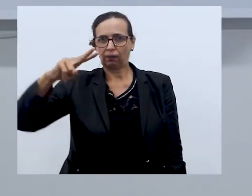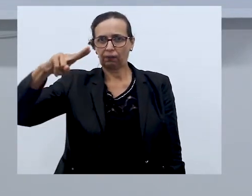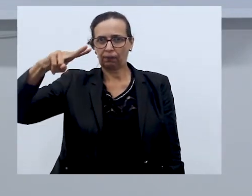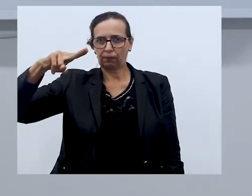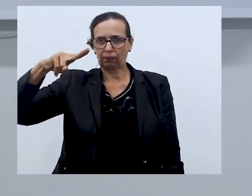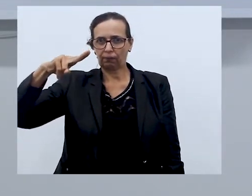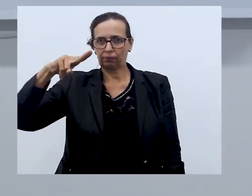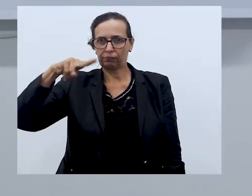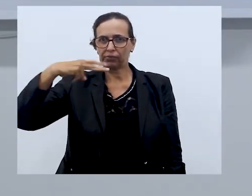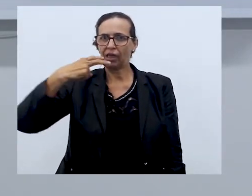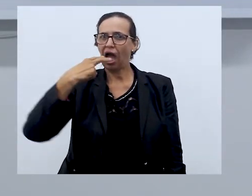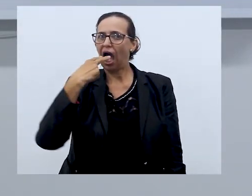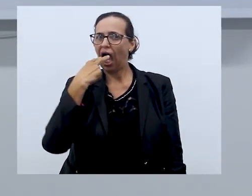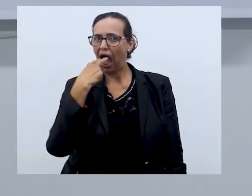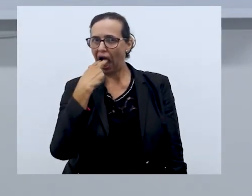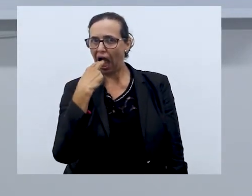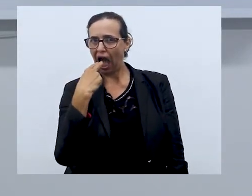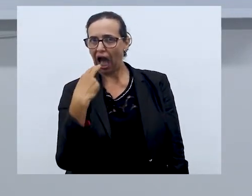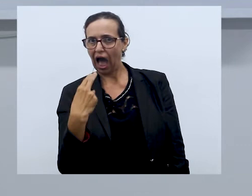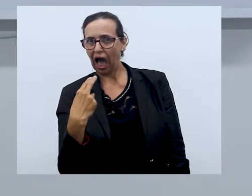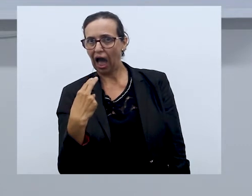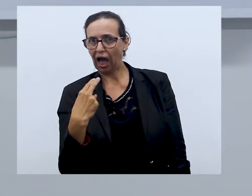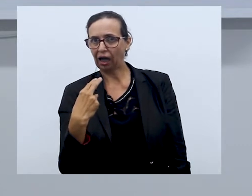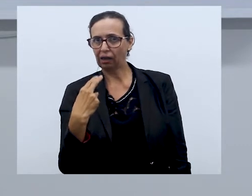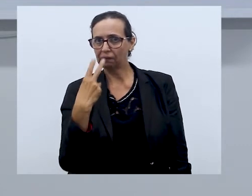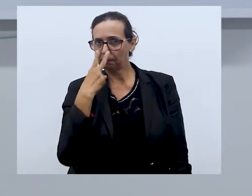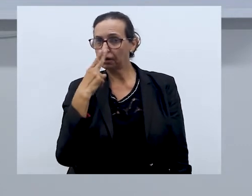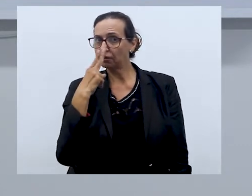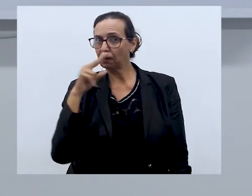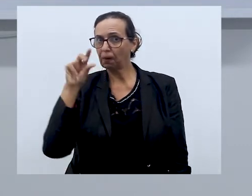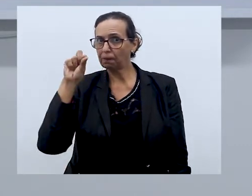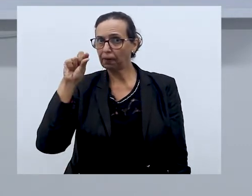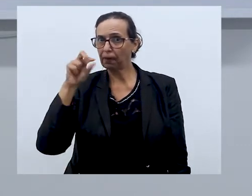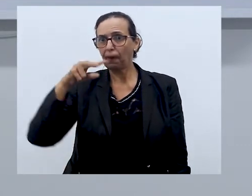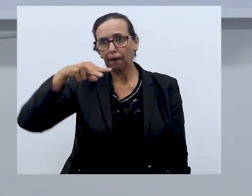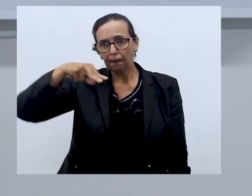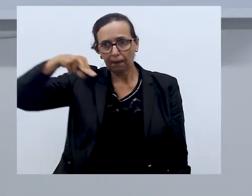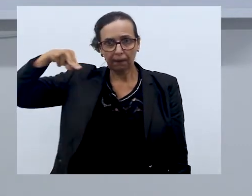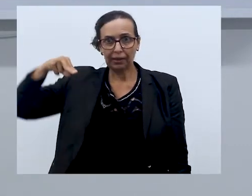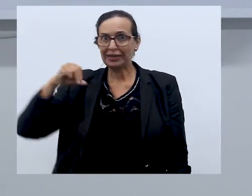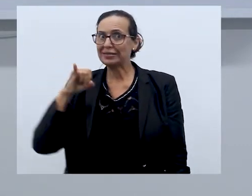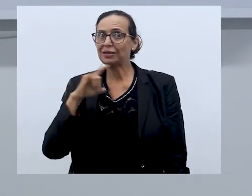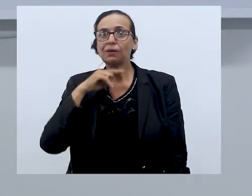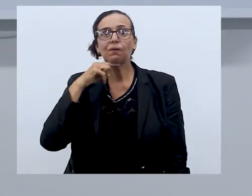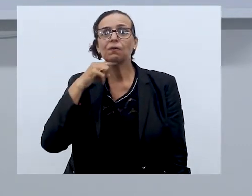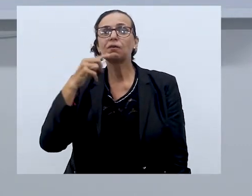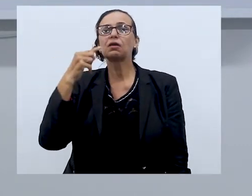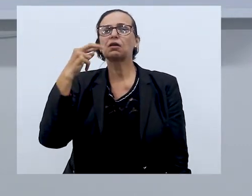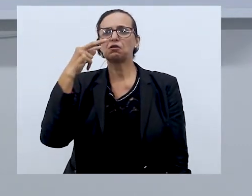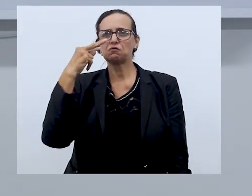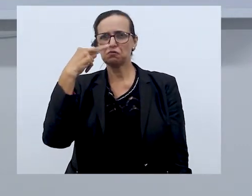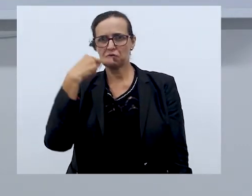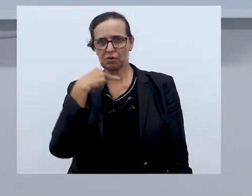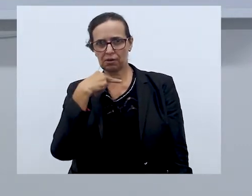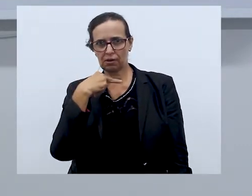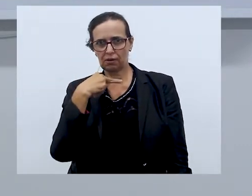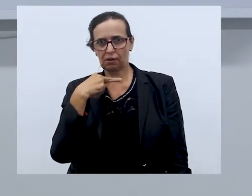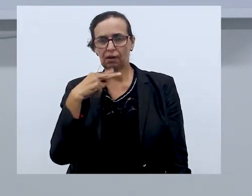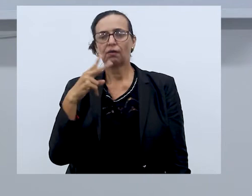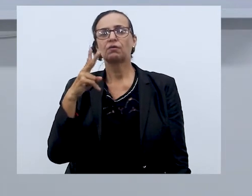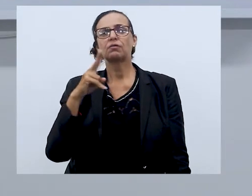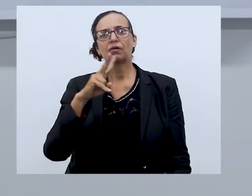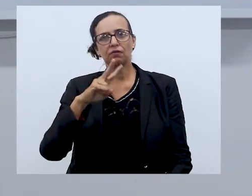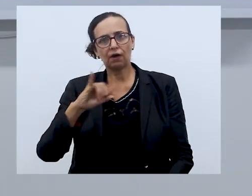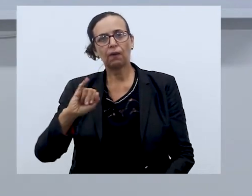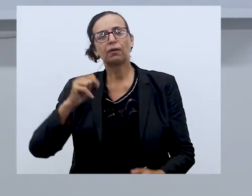seja, tente removê-lo utilizando os 2 dedos, o indicador e o médio em forma de pinça. Se esse não for